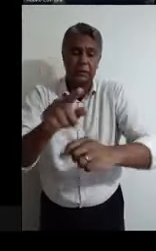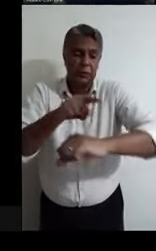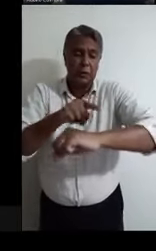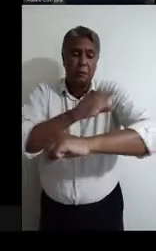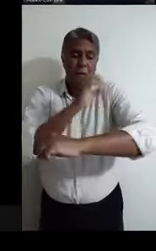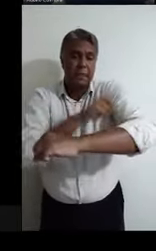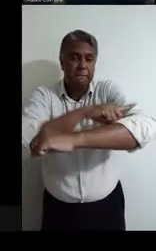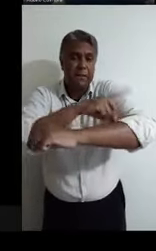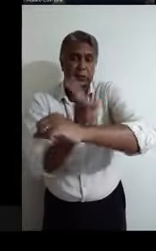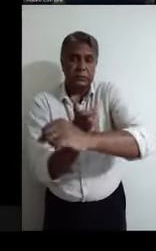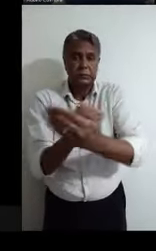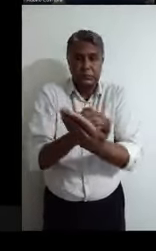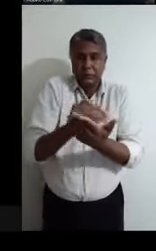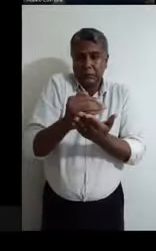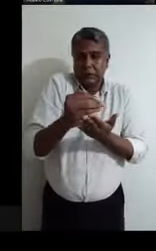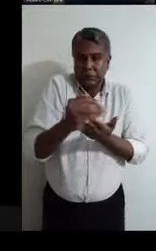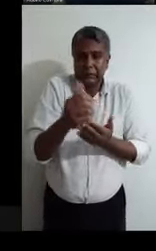10.